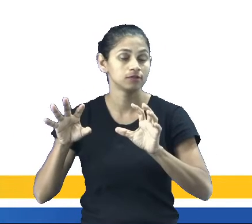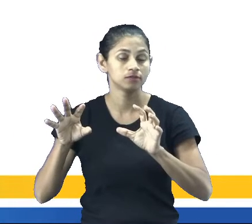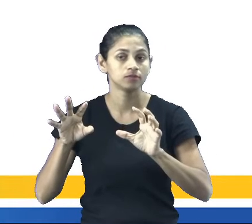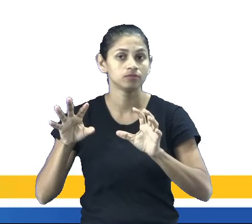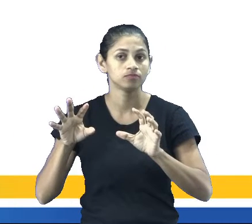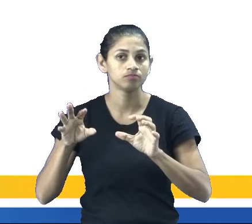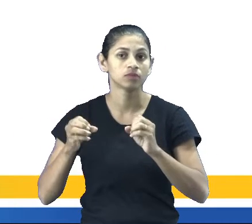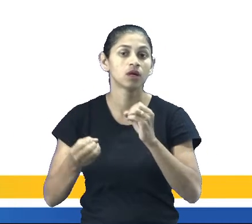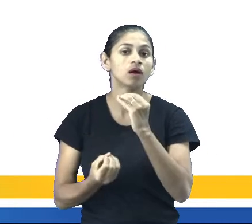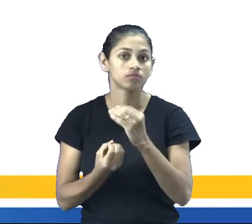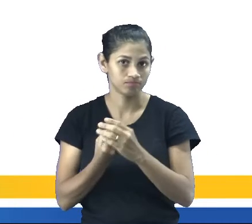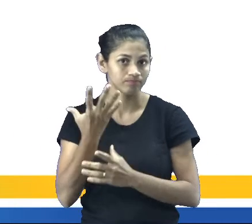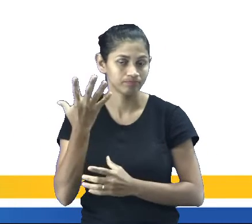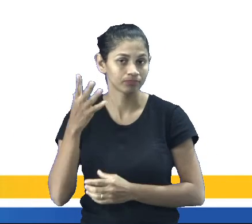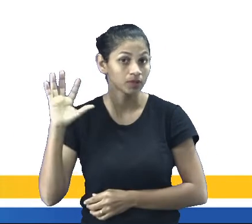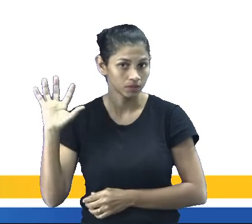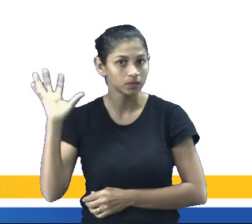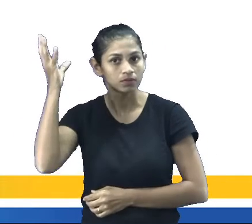né, uma